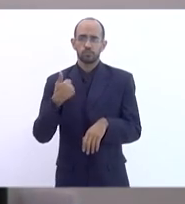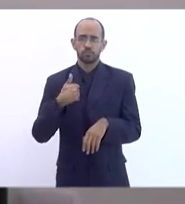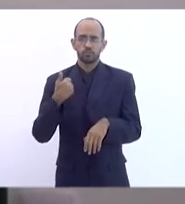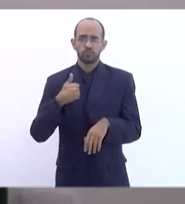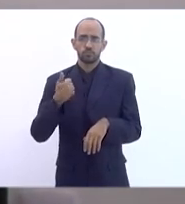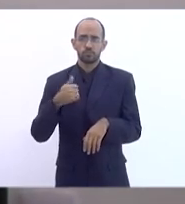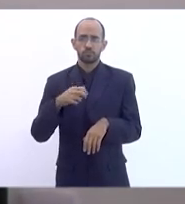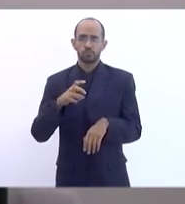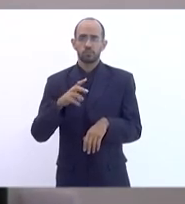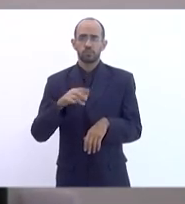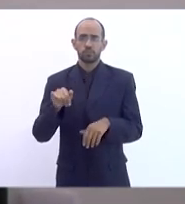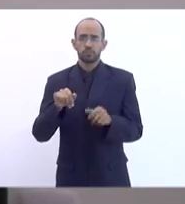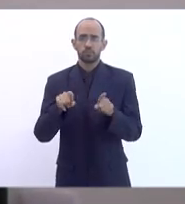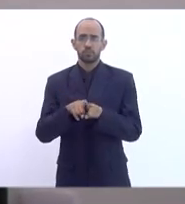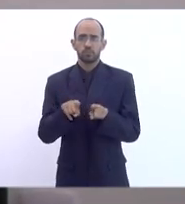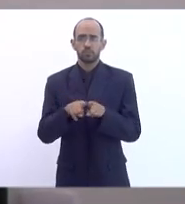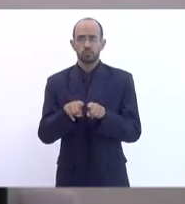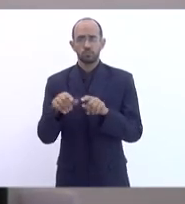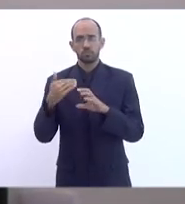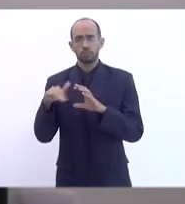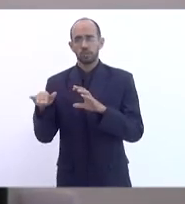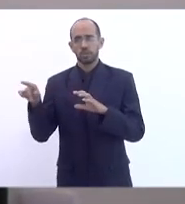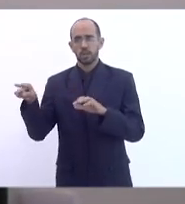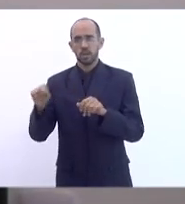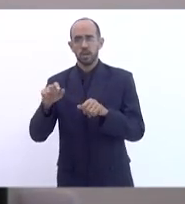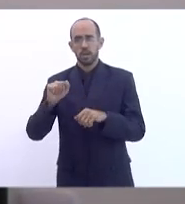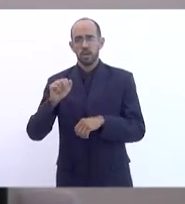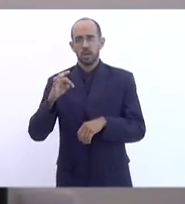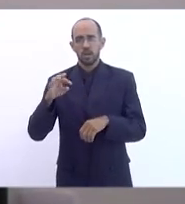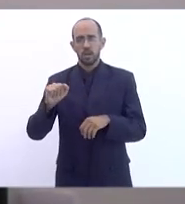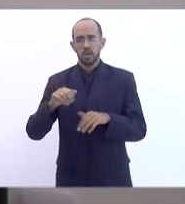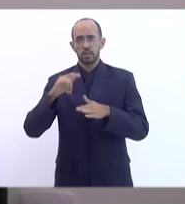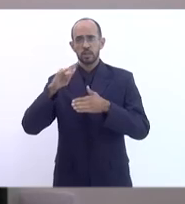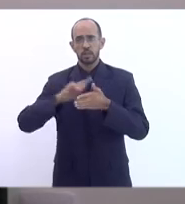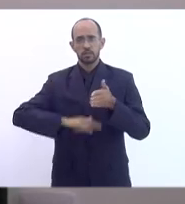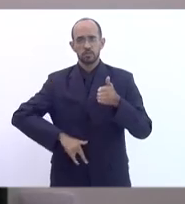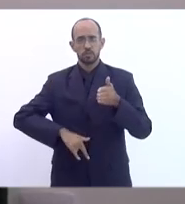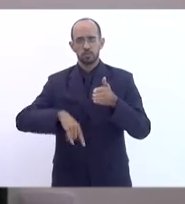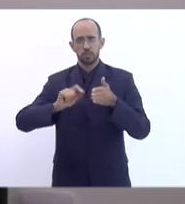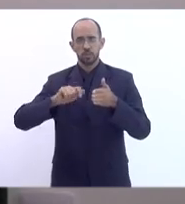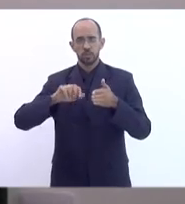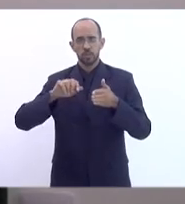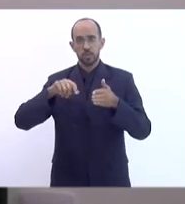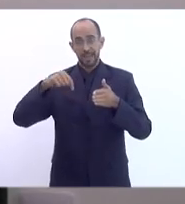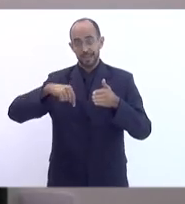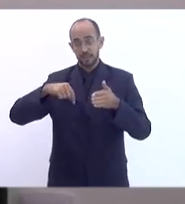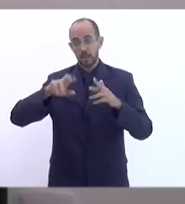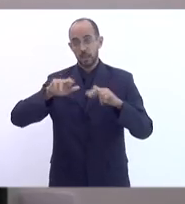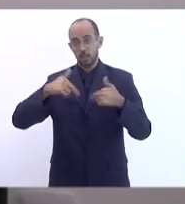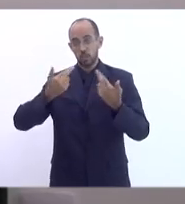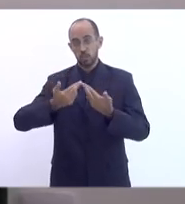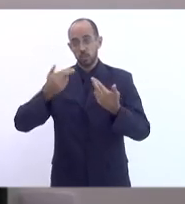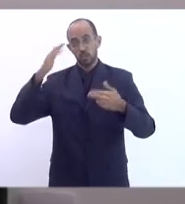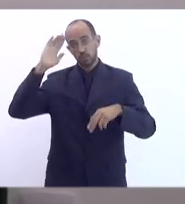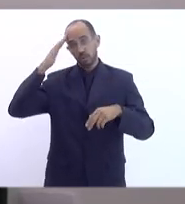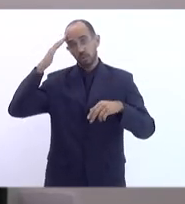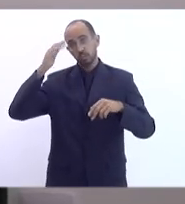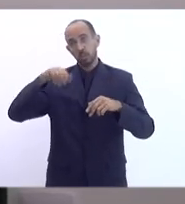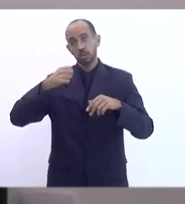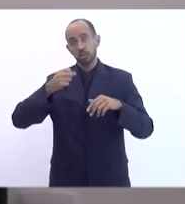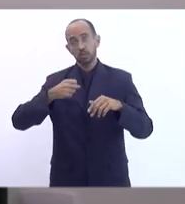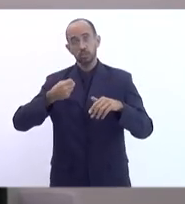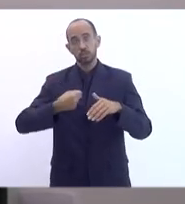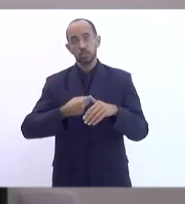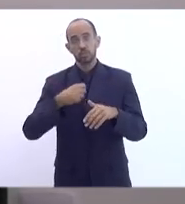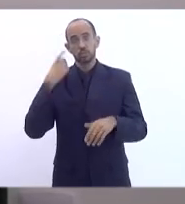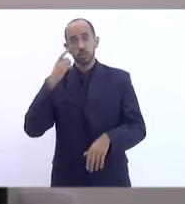nós também caminharemos a ata dessa reunião com o entendimento da comissão dos mandatos da